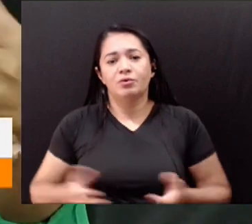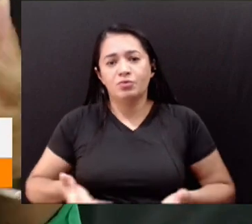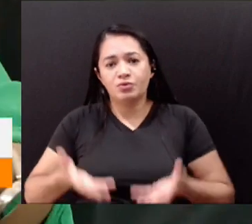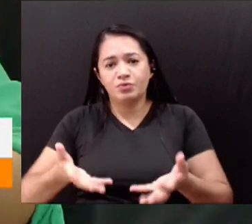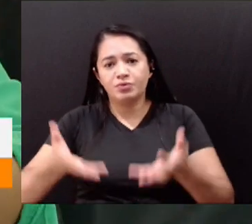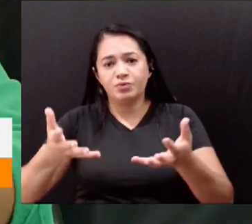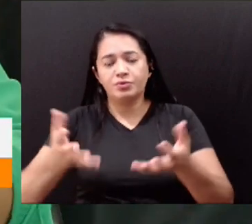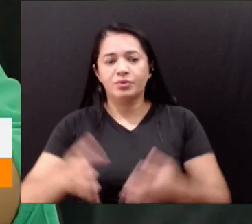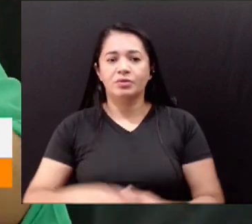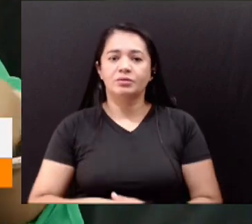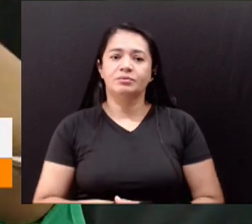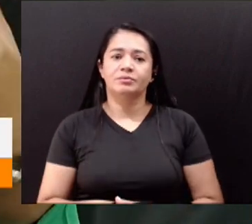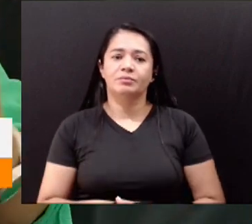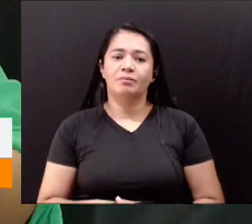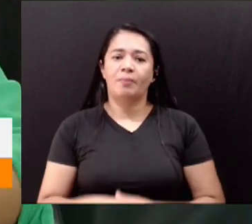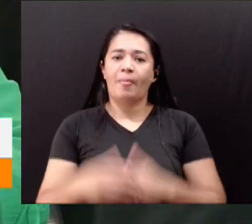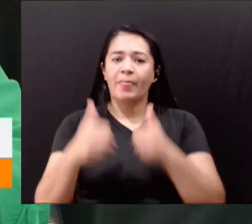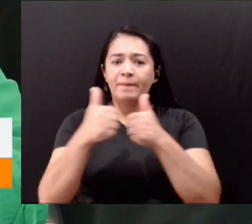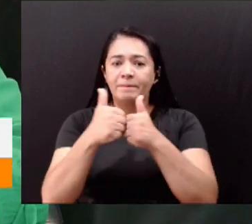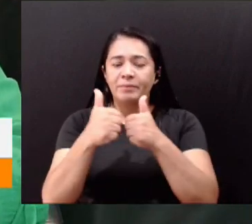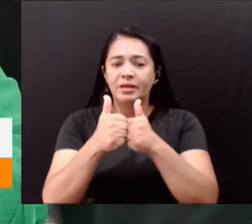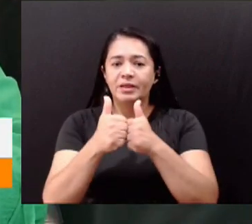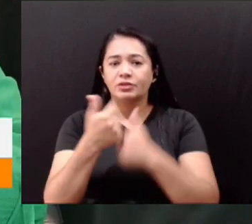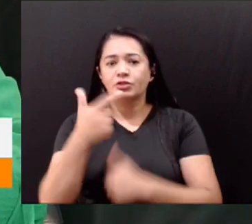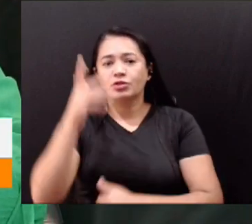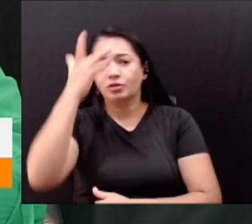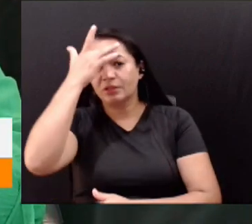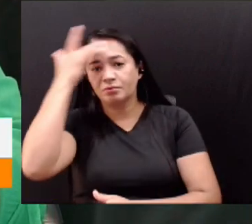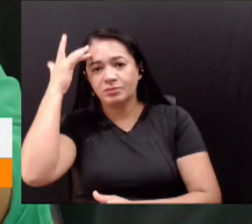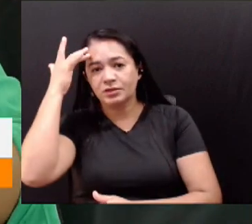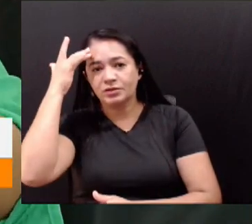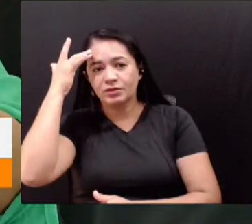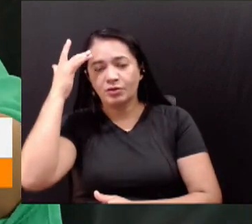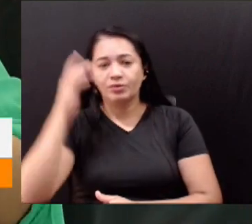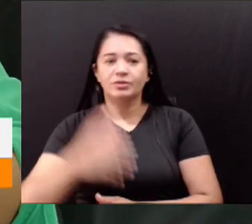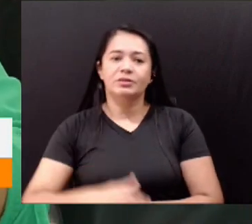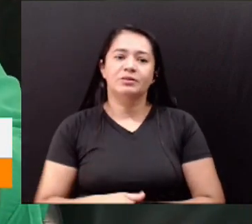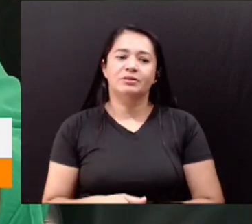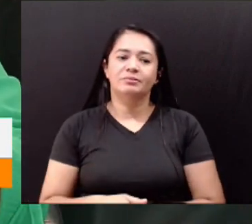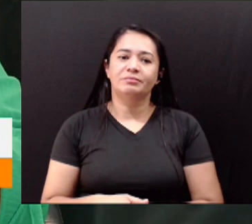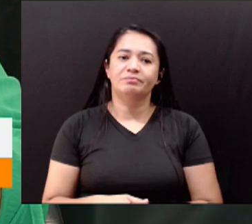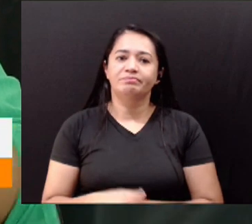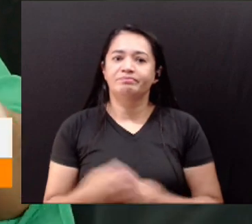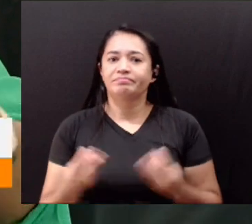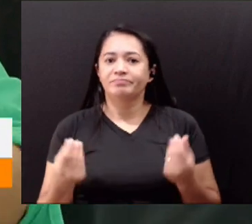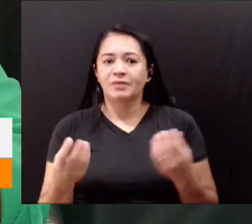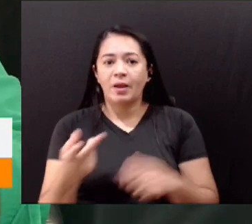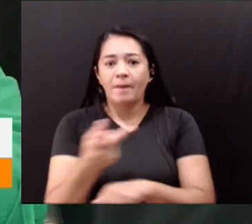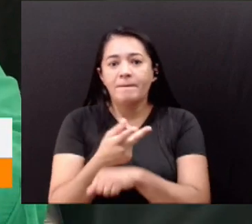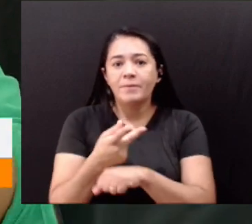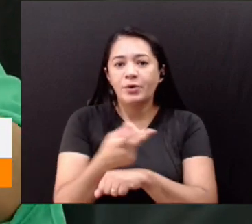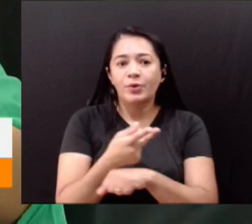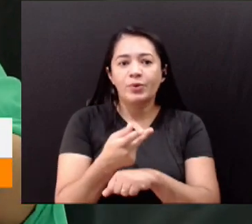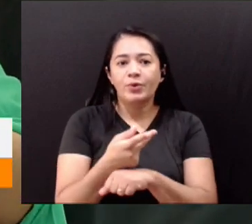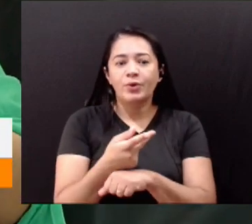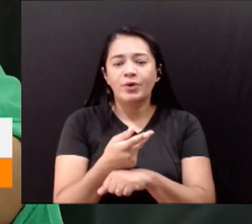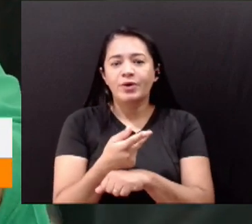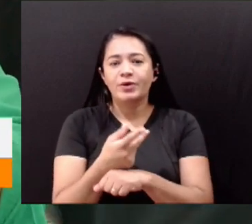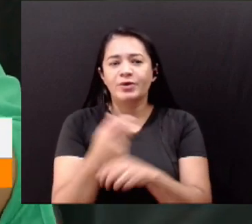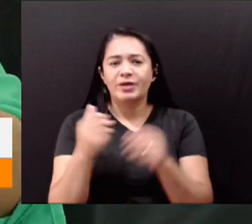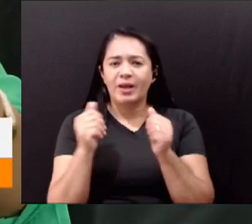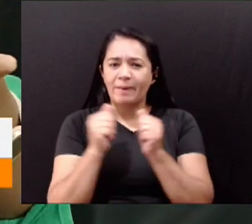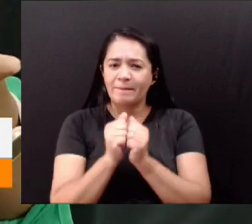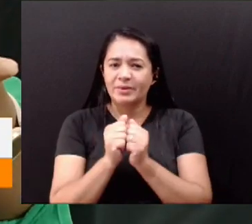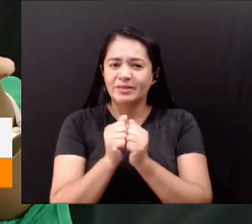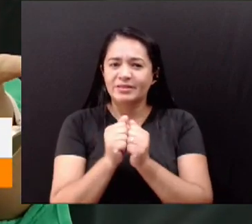estar próximo de outras pessoas, a fazer uma atividade física, a buscar aquela parceria, a convivência,